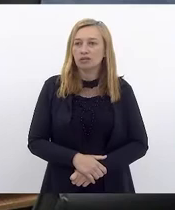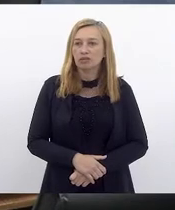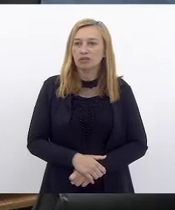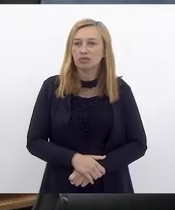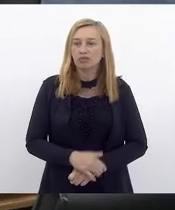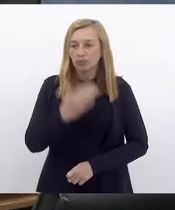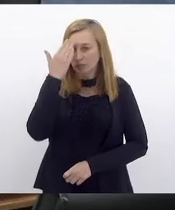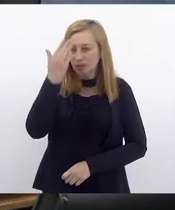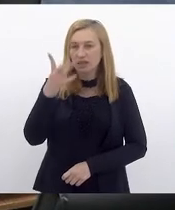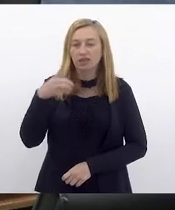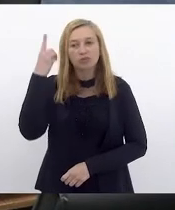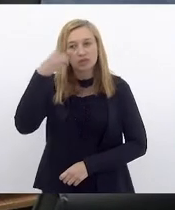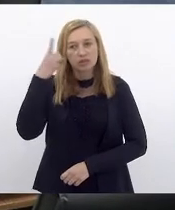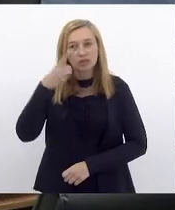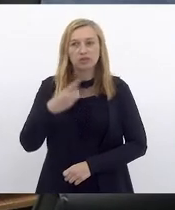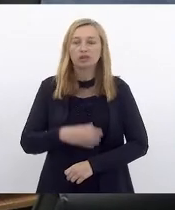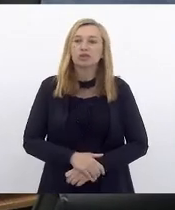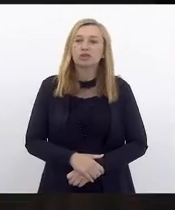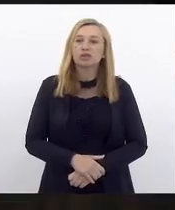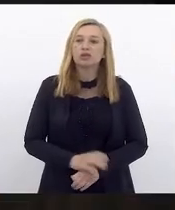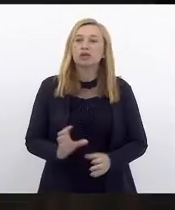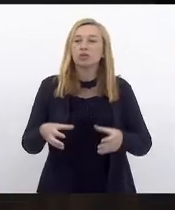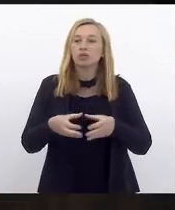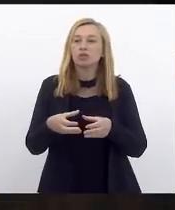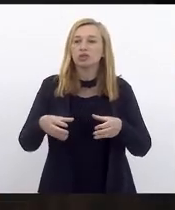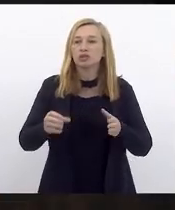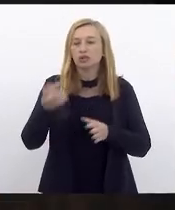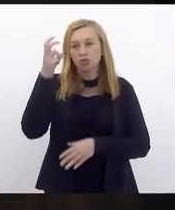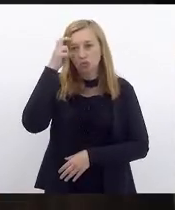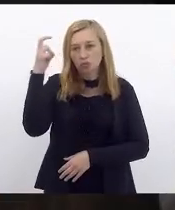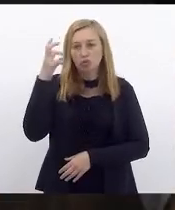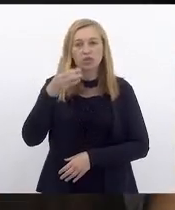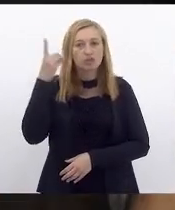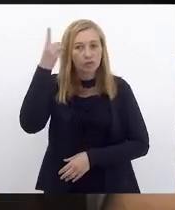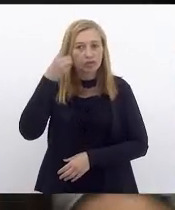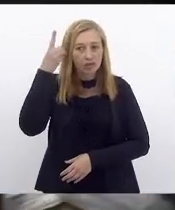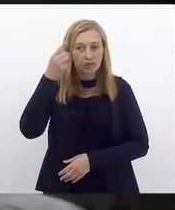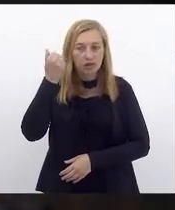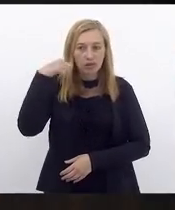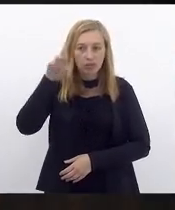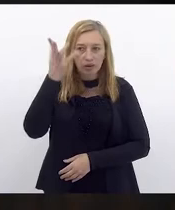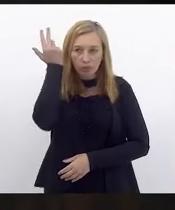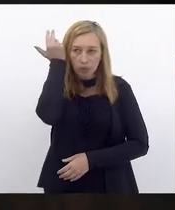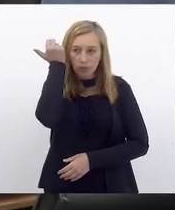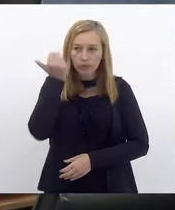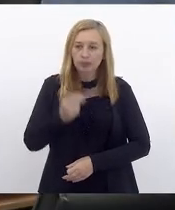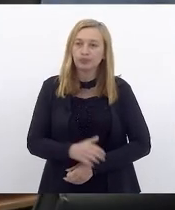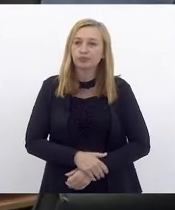Obrigado, deputado. Pela Comissão de Cultura, deputado Eliomar Coelho.